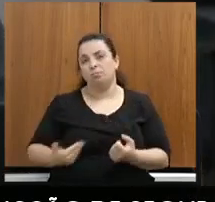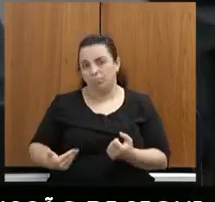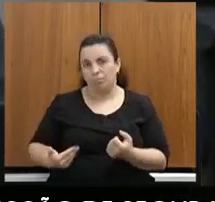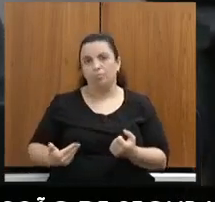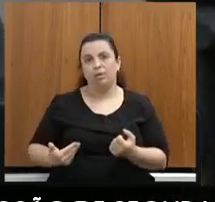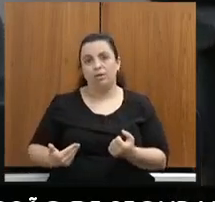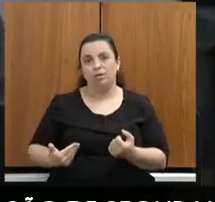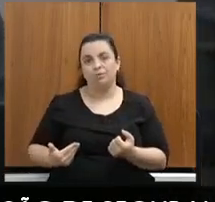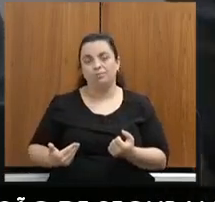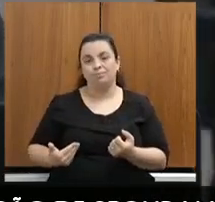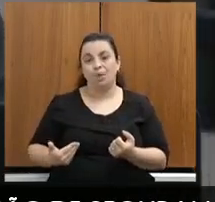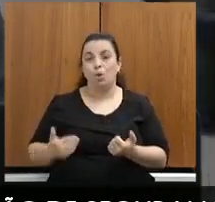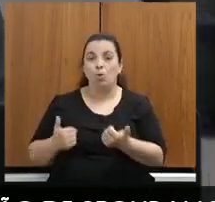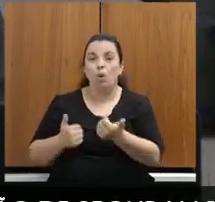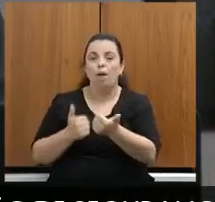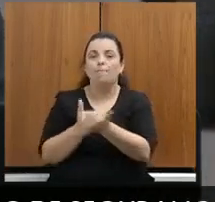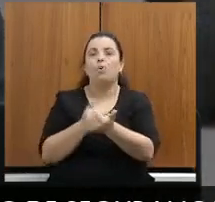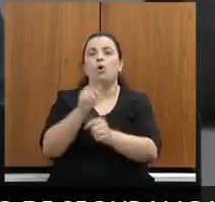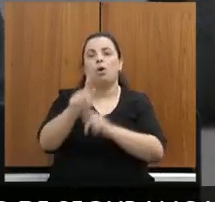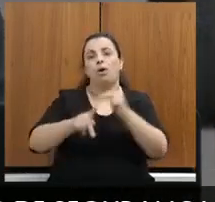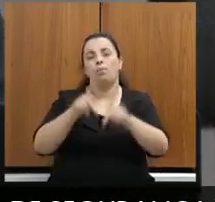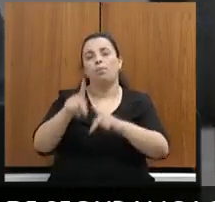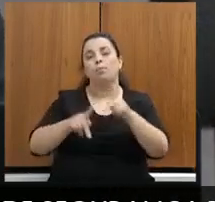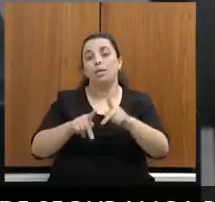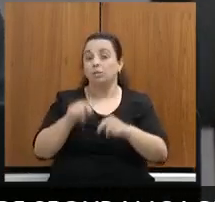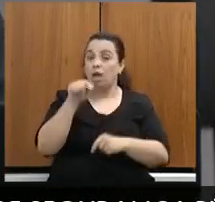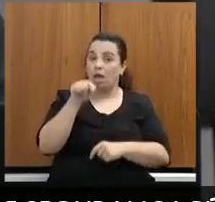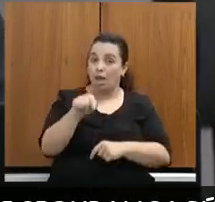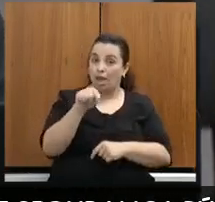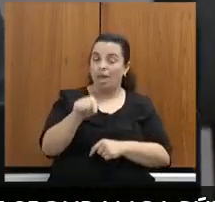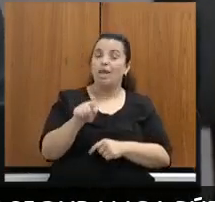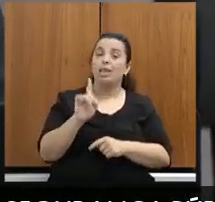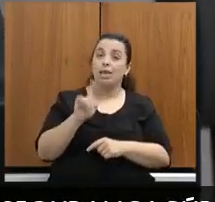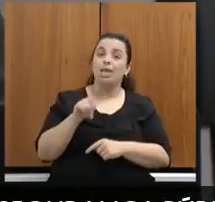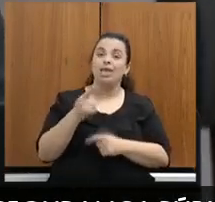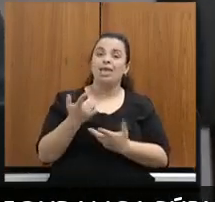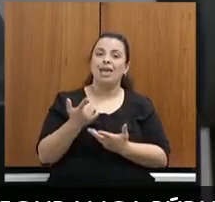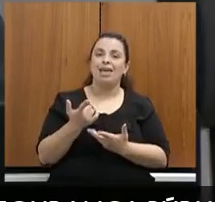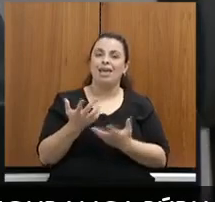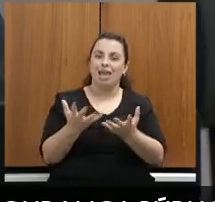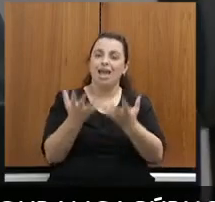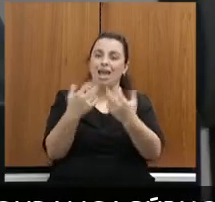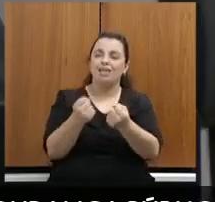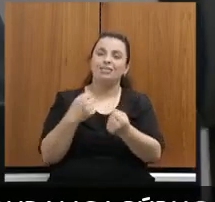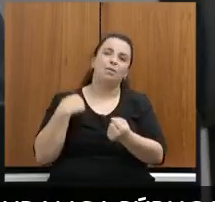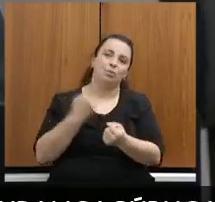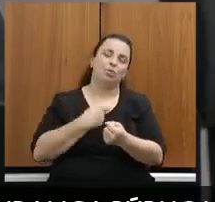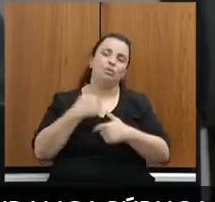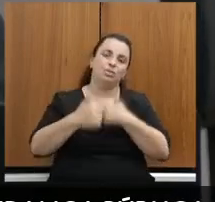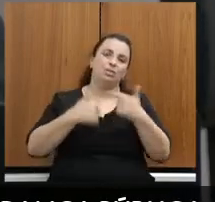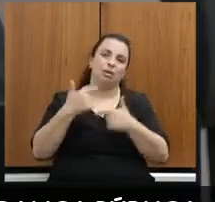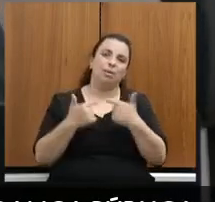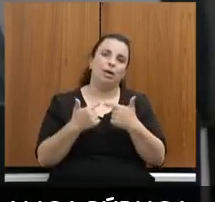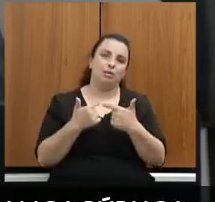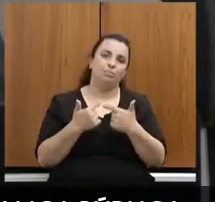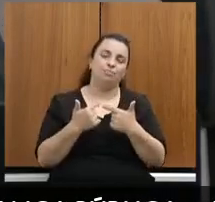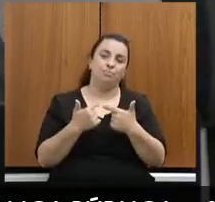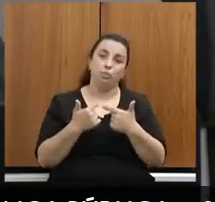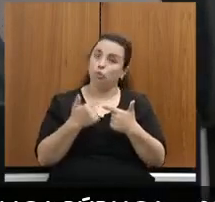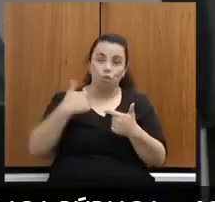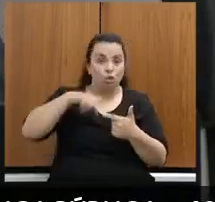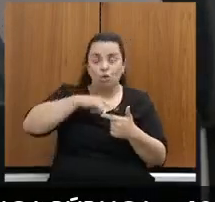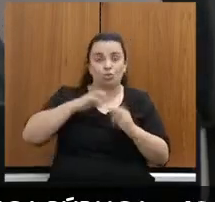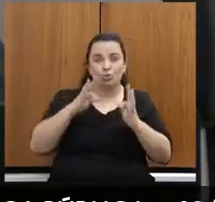que é o recebedor da nossa atuação finalística né de todos nós quando eu falo todos os exclusivos O parlamento